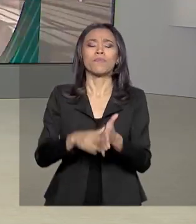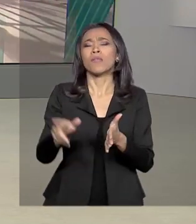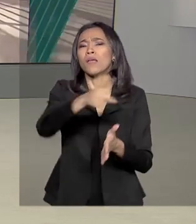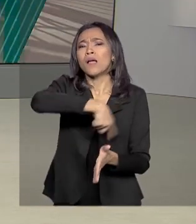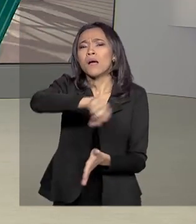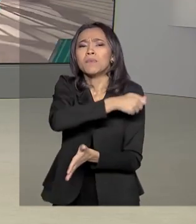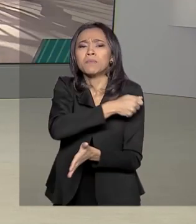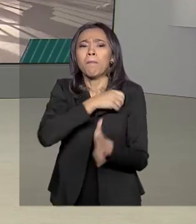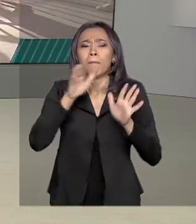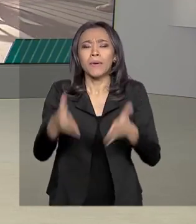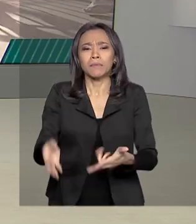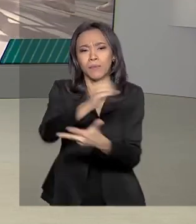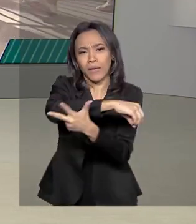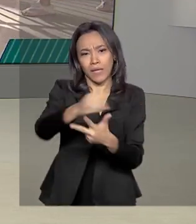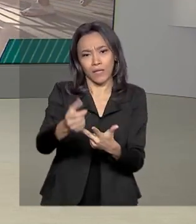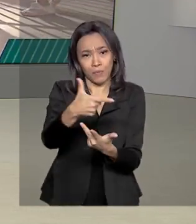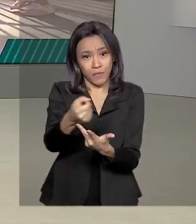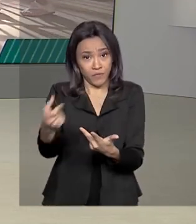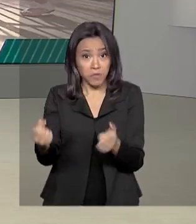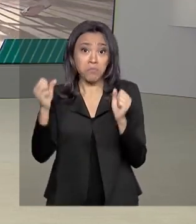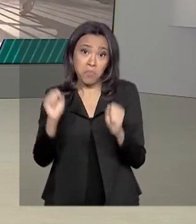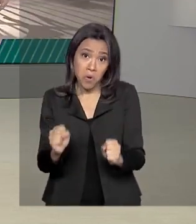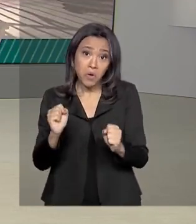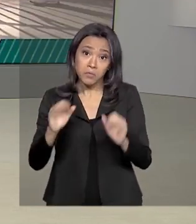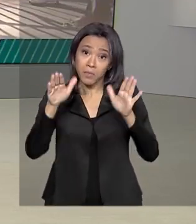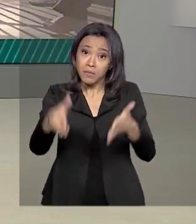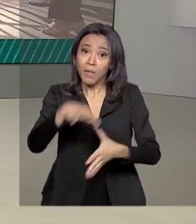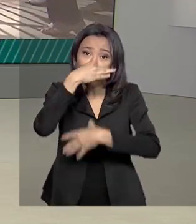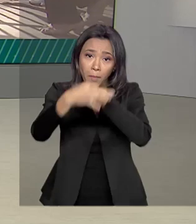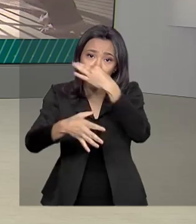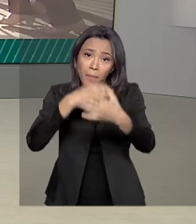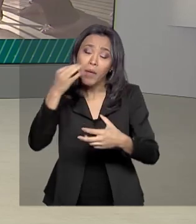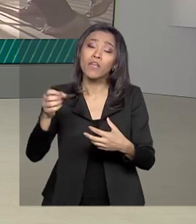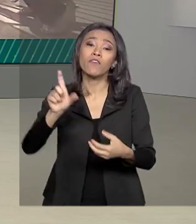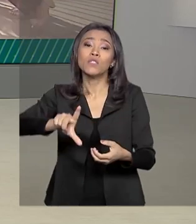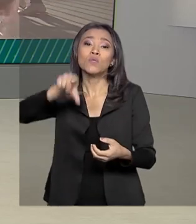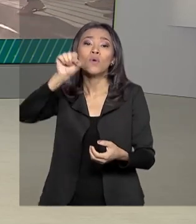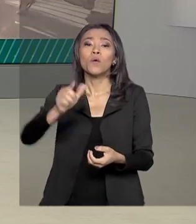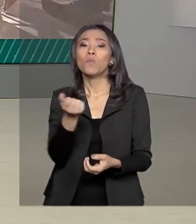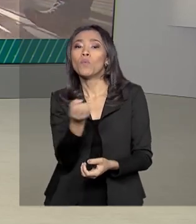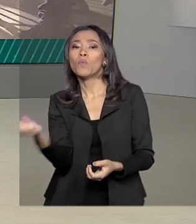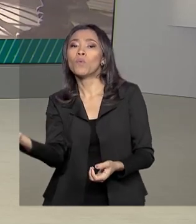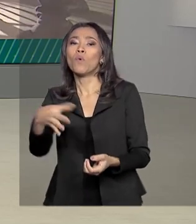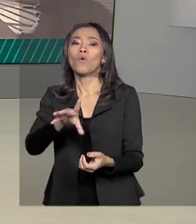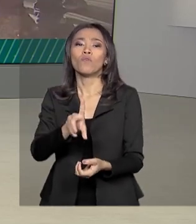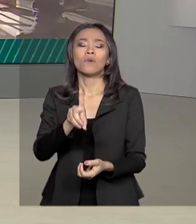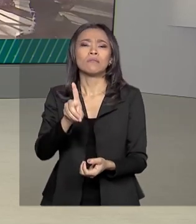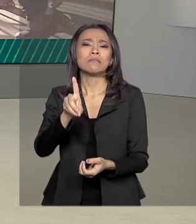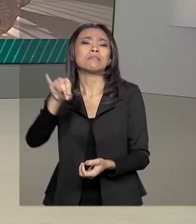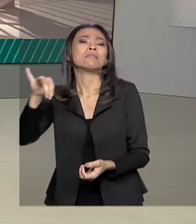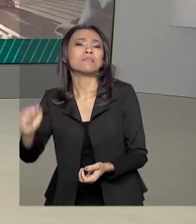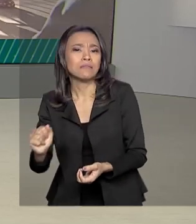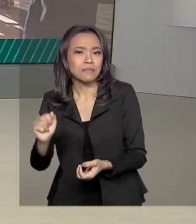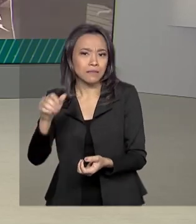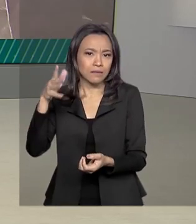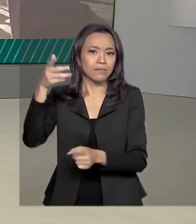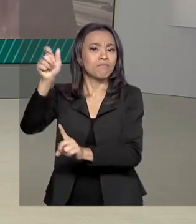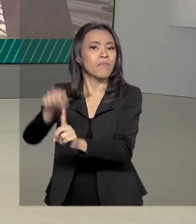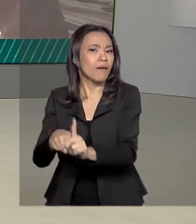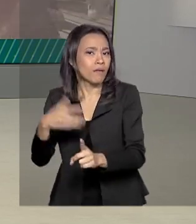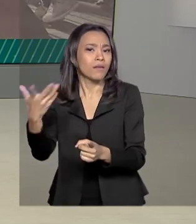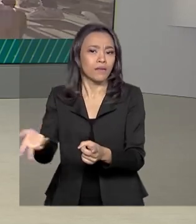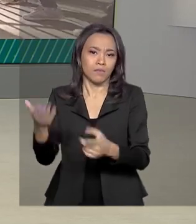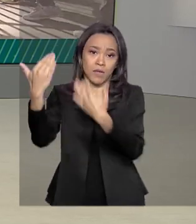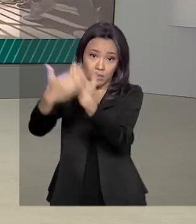já podem participar da enquete que escolherá a nova data do exame. São três opções e o prazo para a colaboração dos